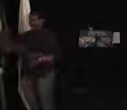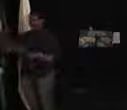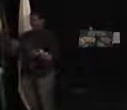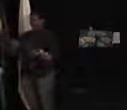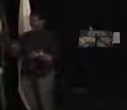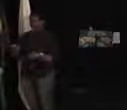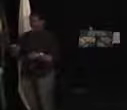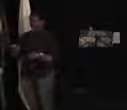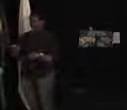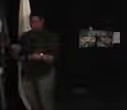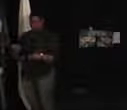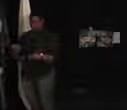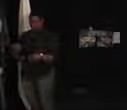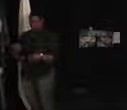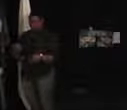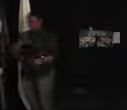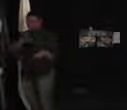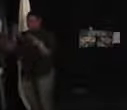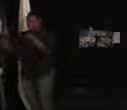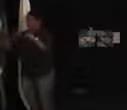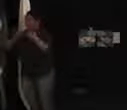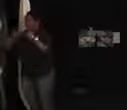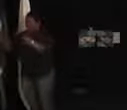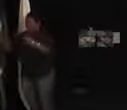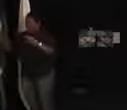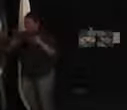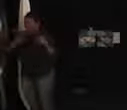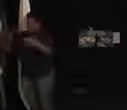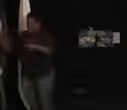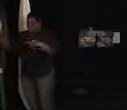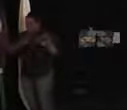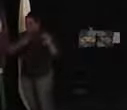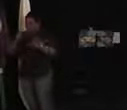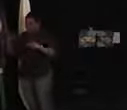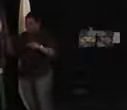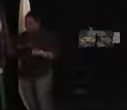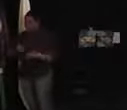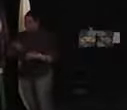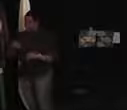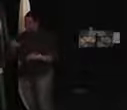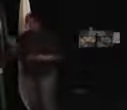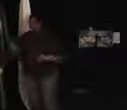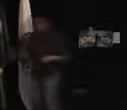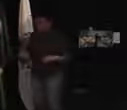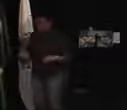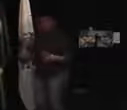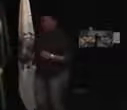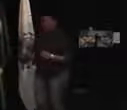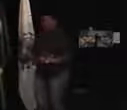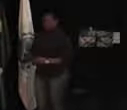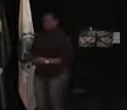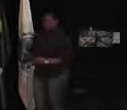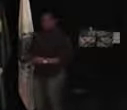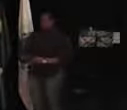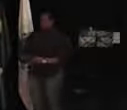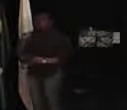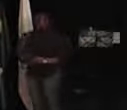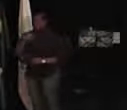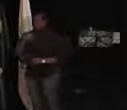não deixa ninguém falar, não é assim? Ele fala, ele monopoliza o diálogo. E aí eu